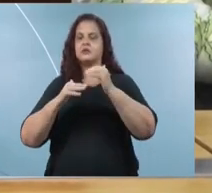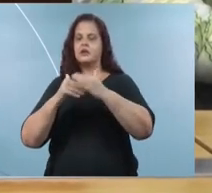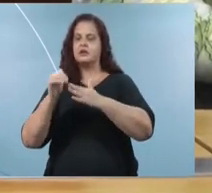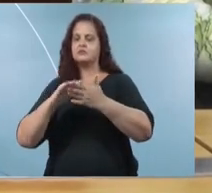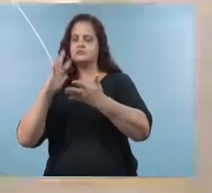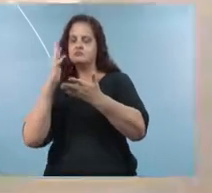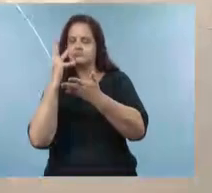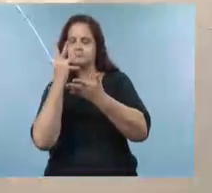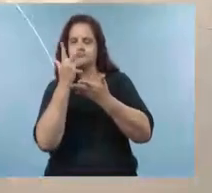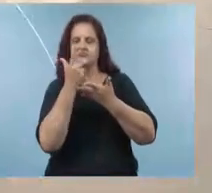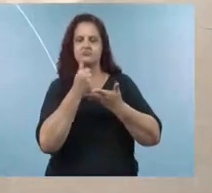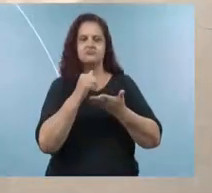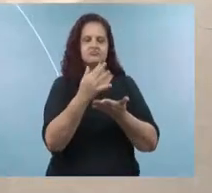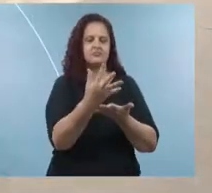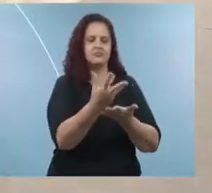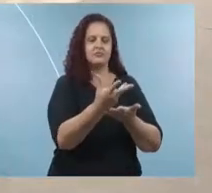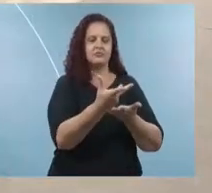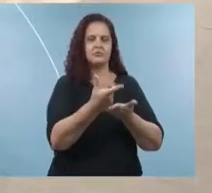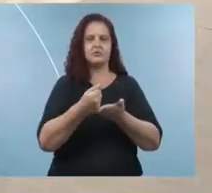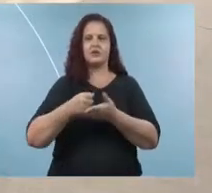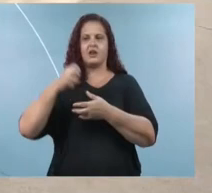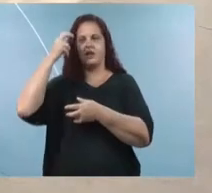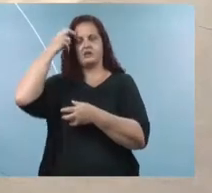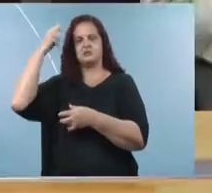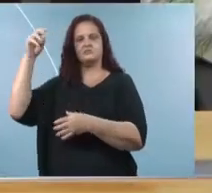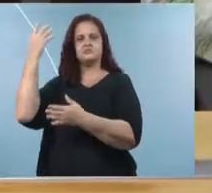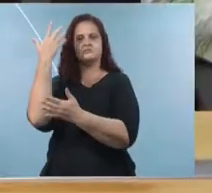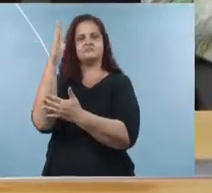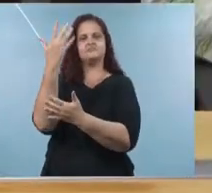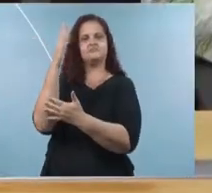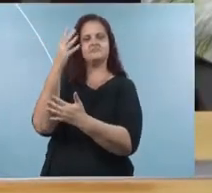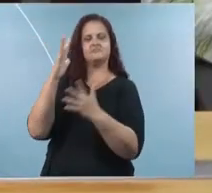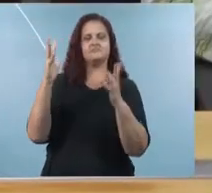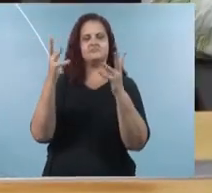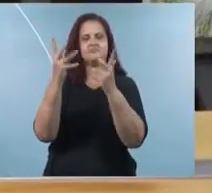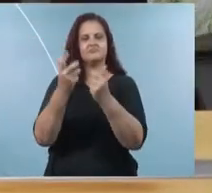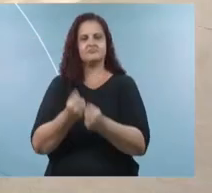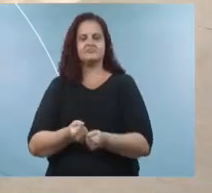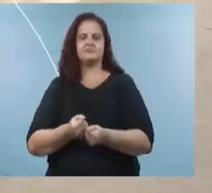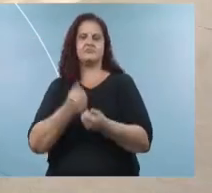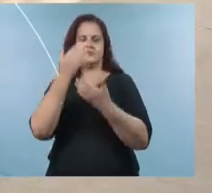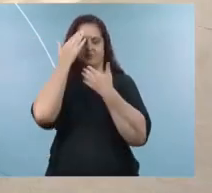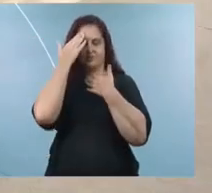pela arte e pela cultura. Parabéns a todos, muito obrigado.